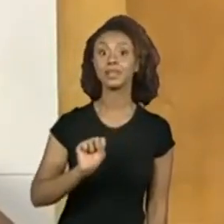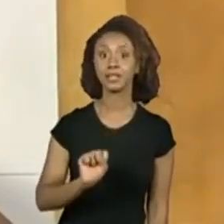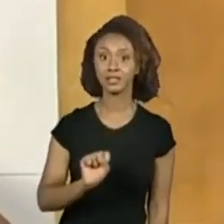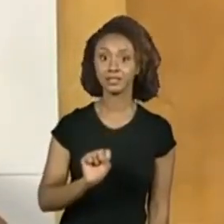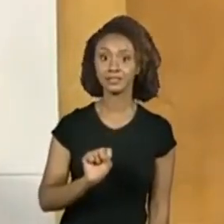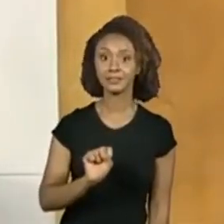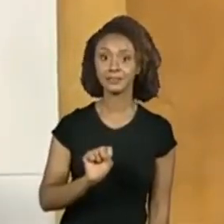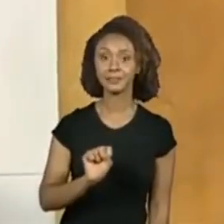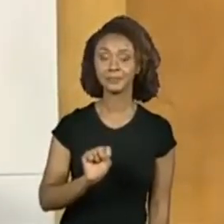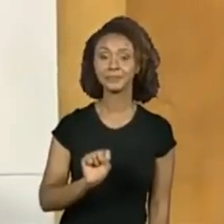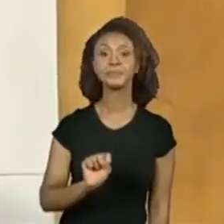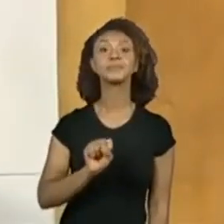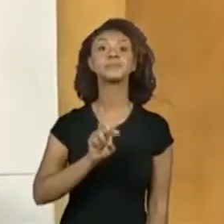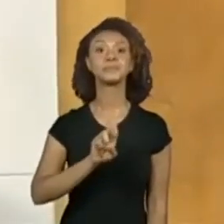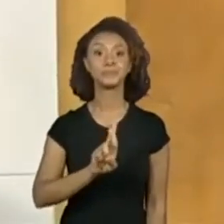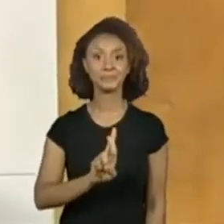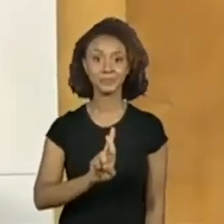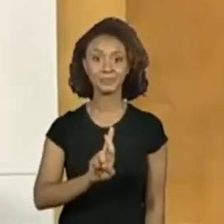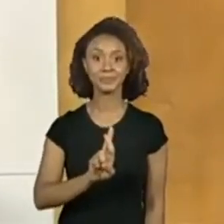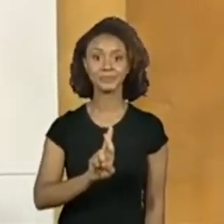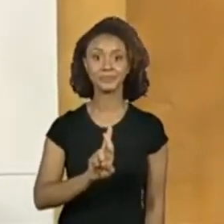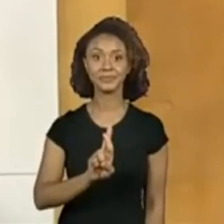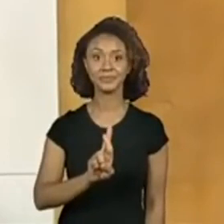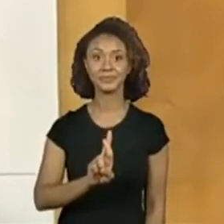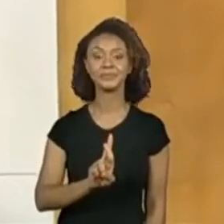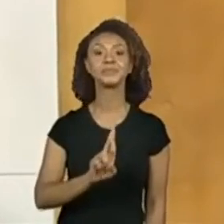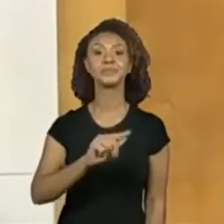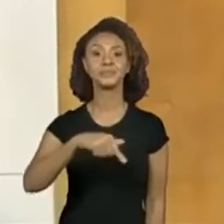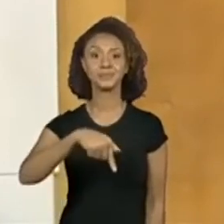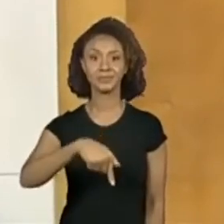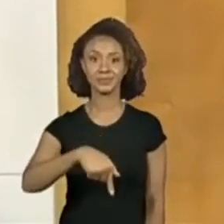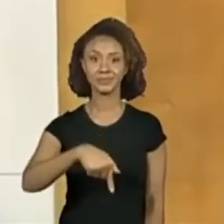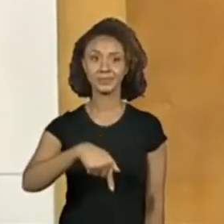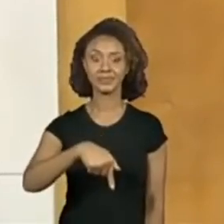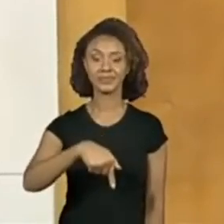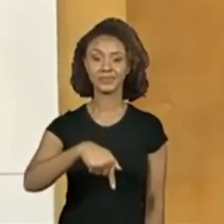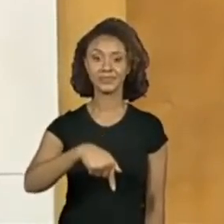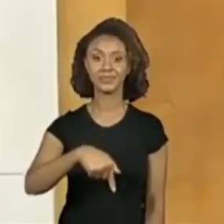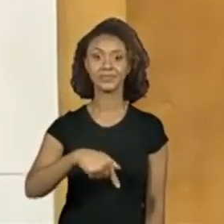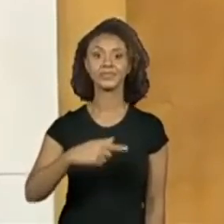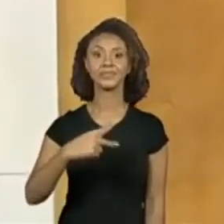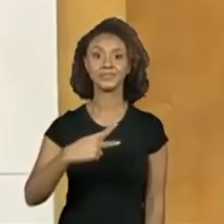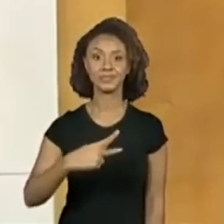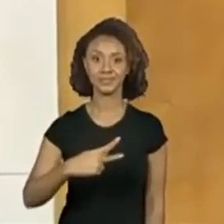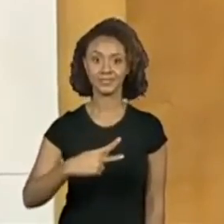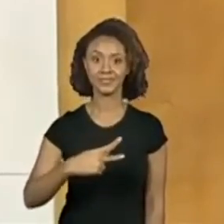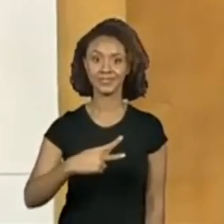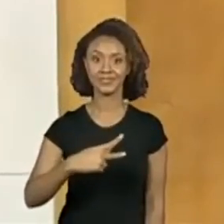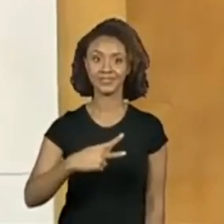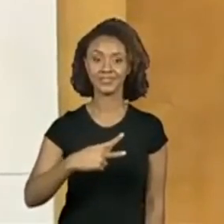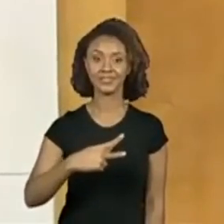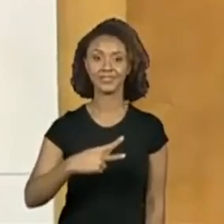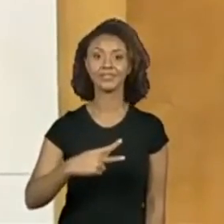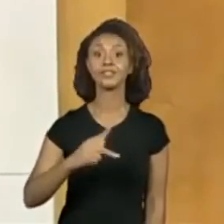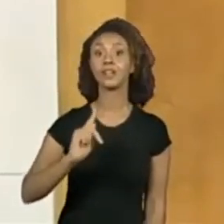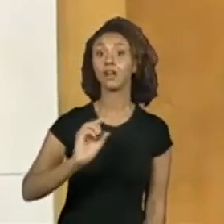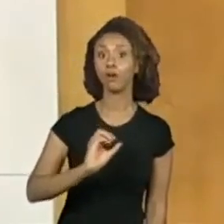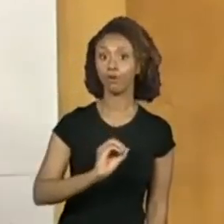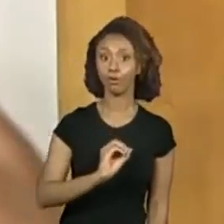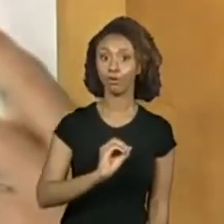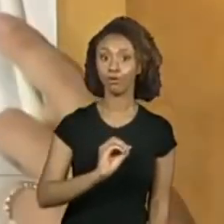S, R, Q, P, O,